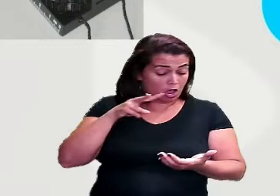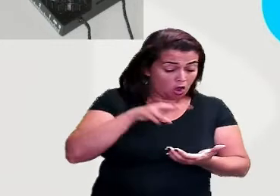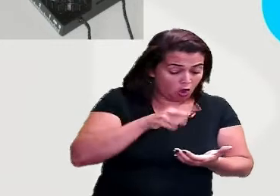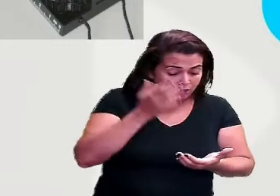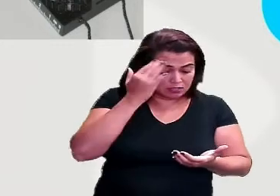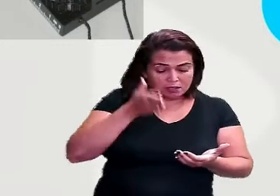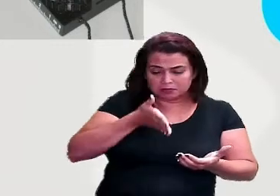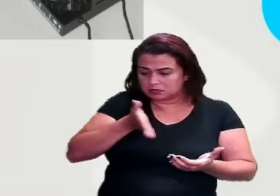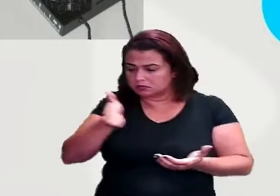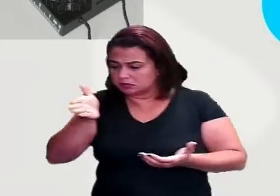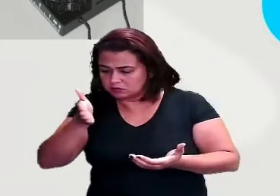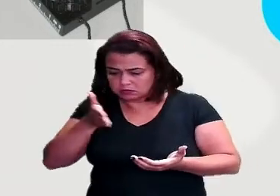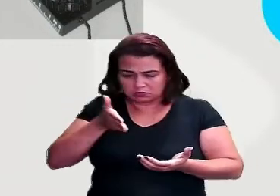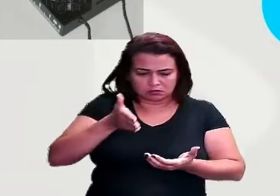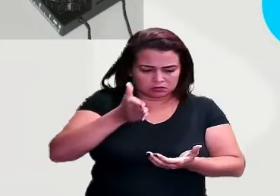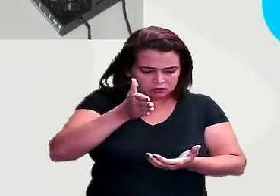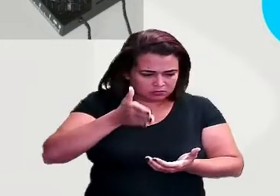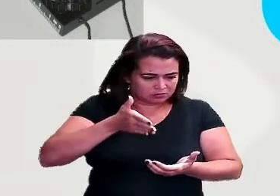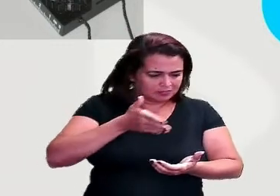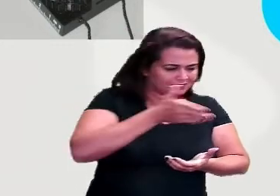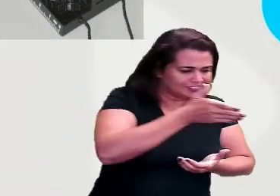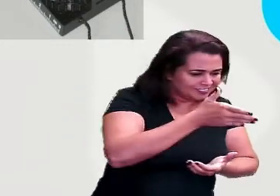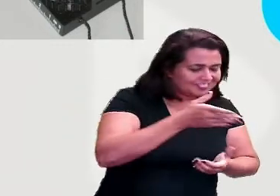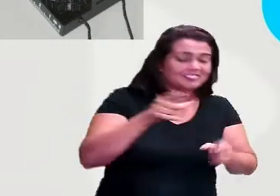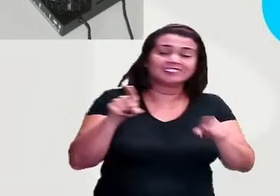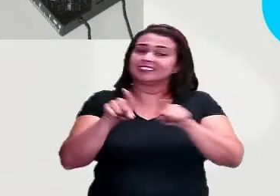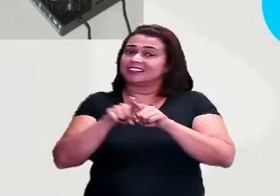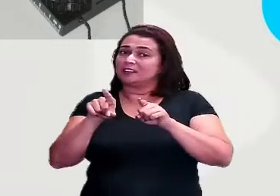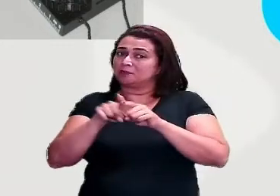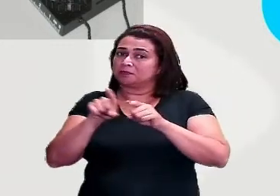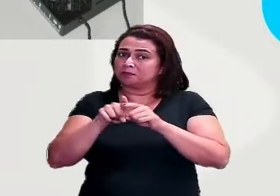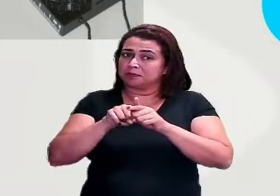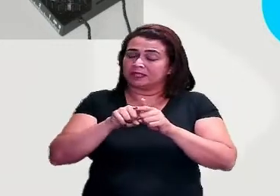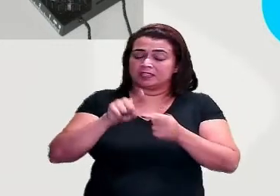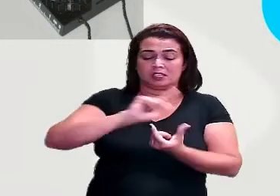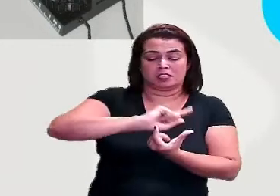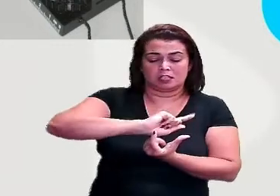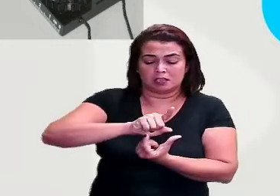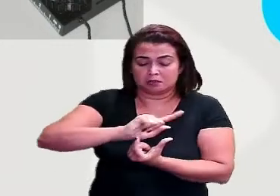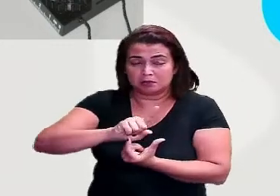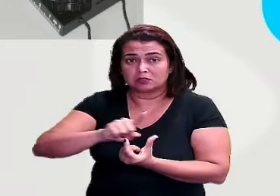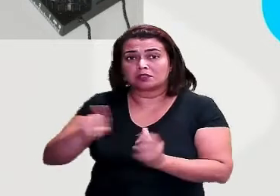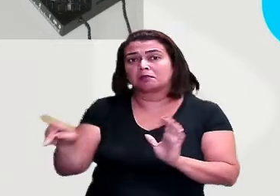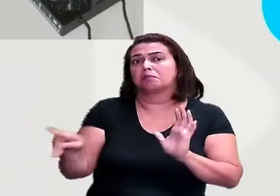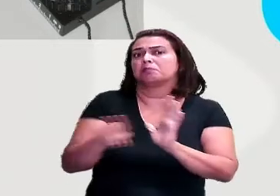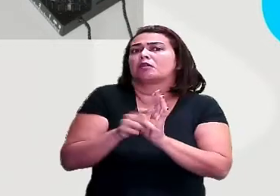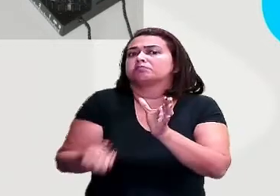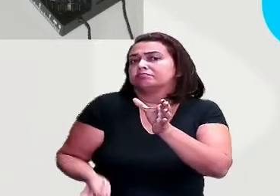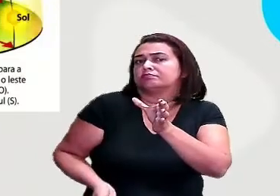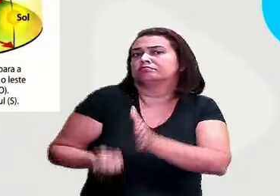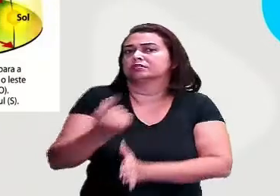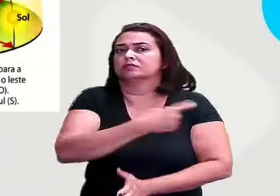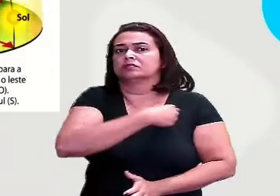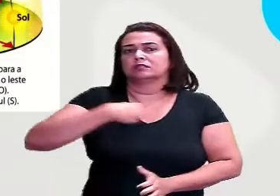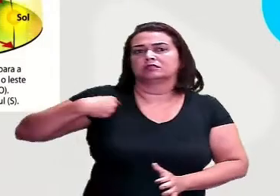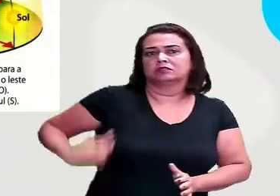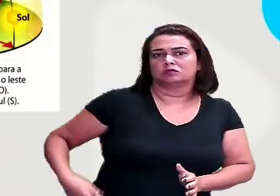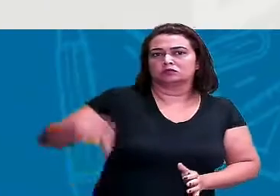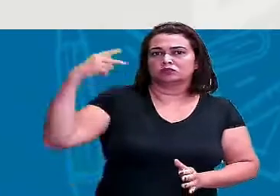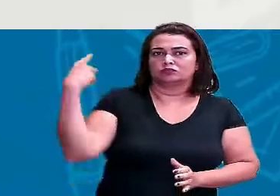de direção para os povos, e a própria bússola, né, que foi inventada pelos chineses, que nós vamos ver nessa aula.